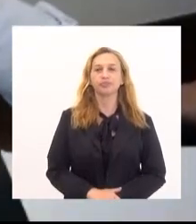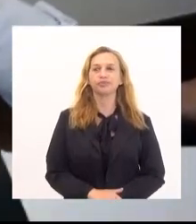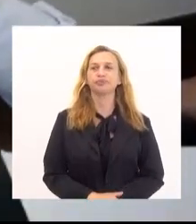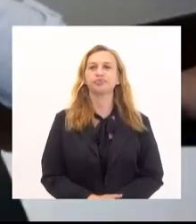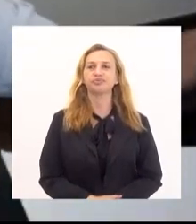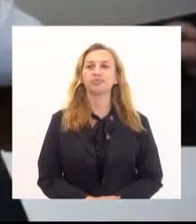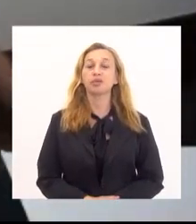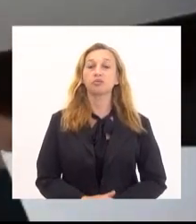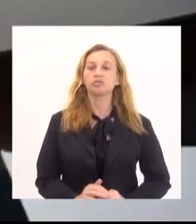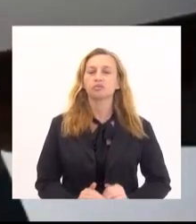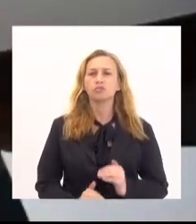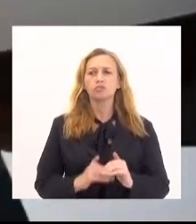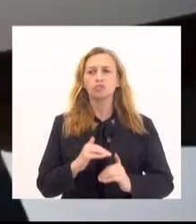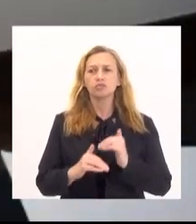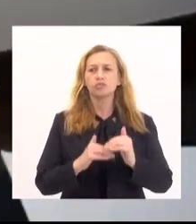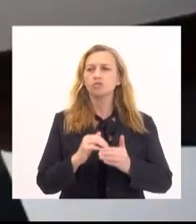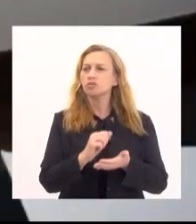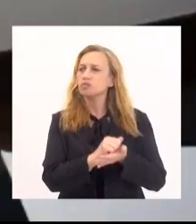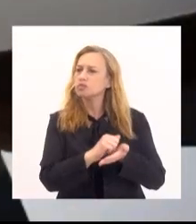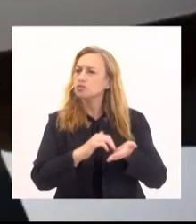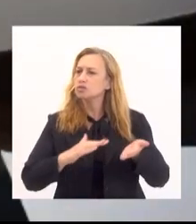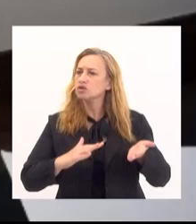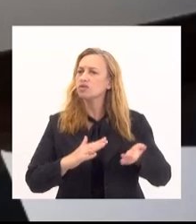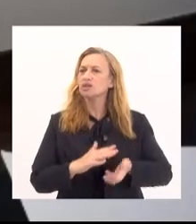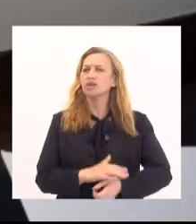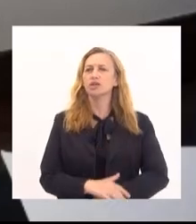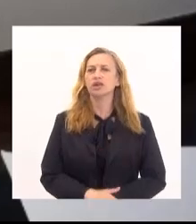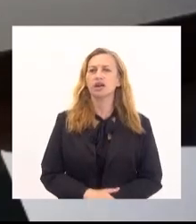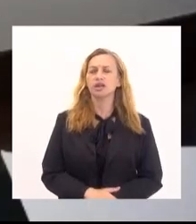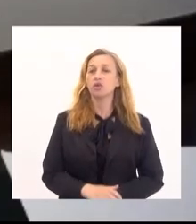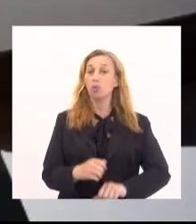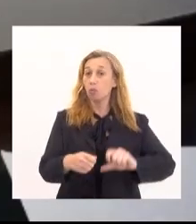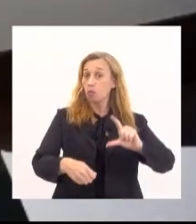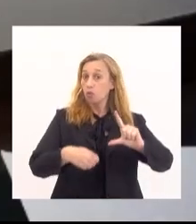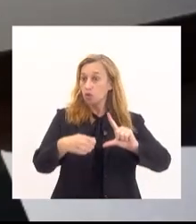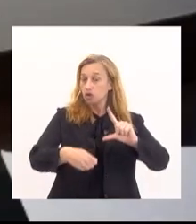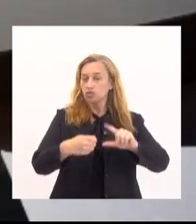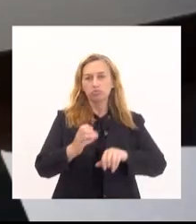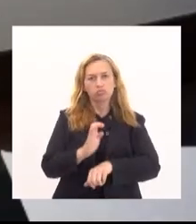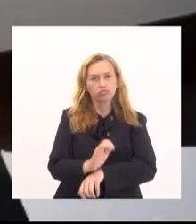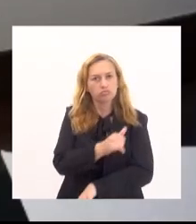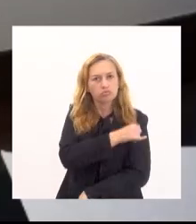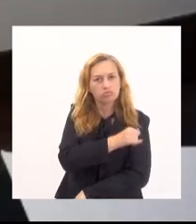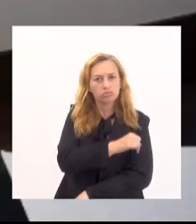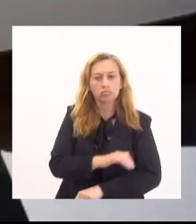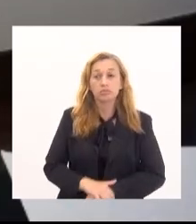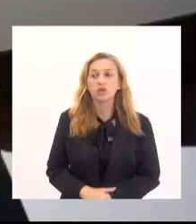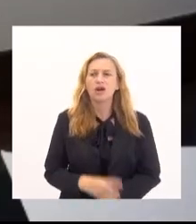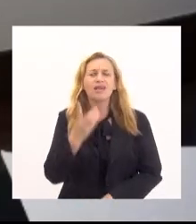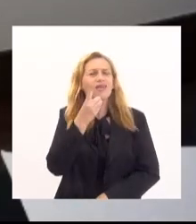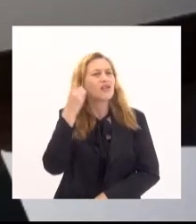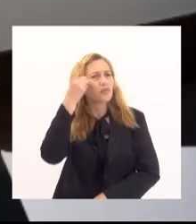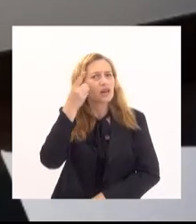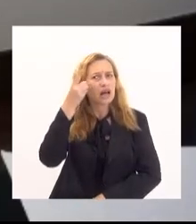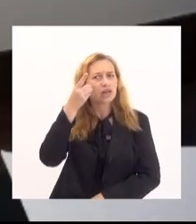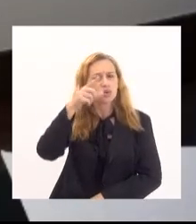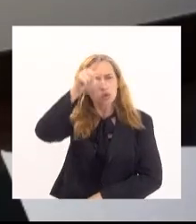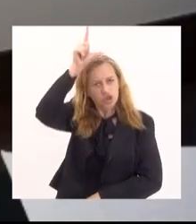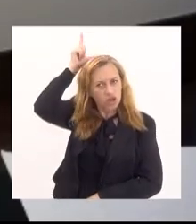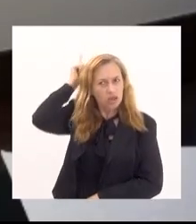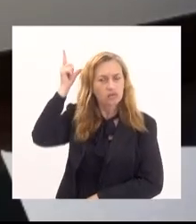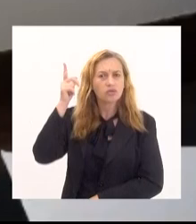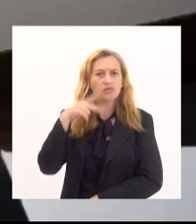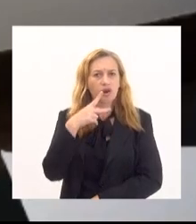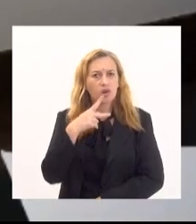para desenvolver a atividade logística no Estado do Rio de Janeiro. O deputado Luiz Paulo interveio agora há